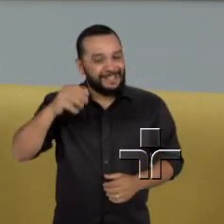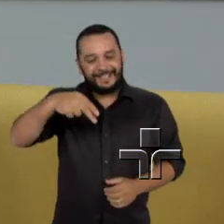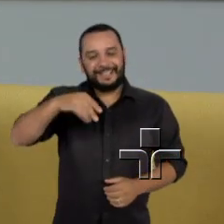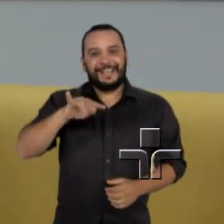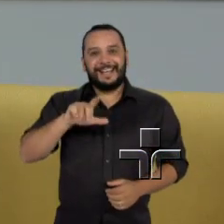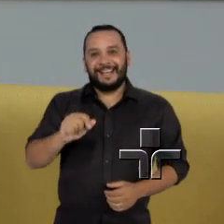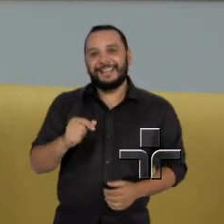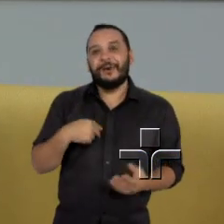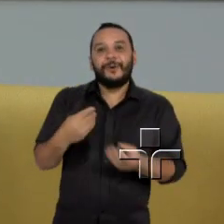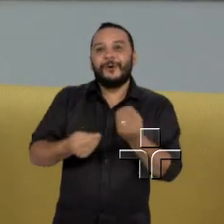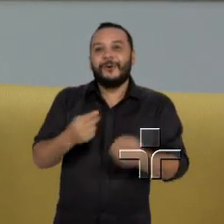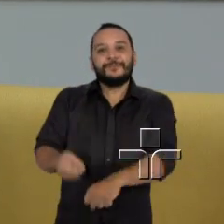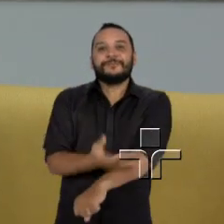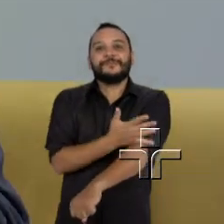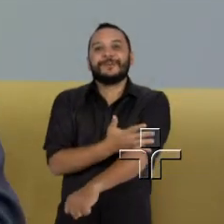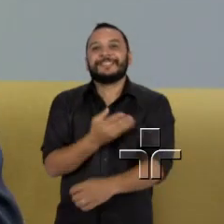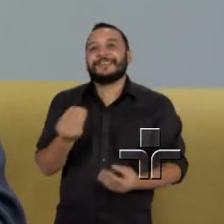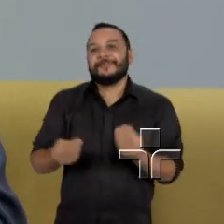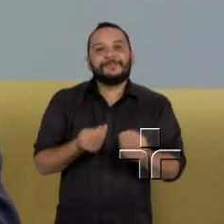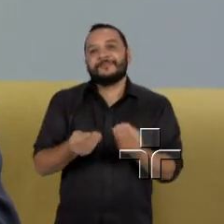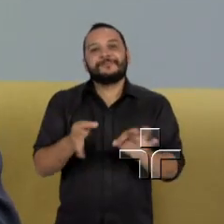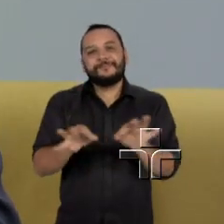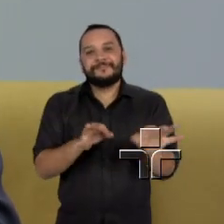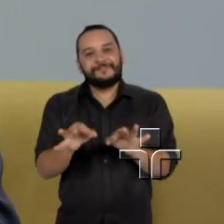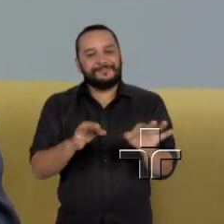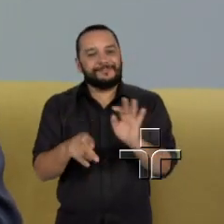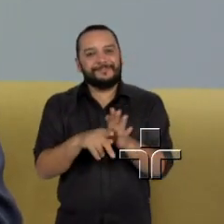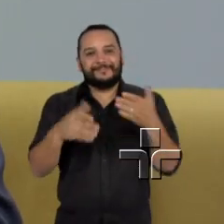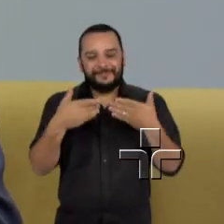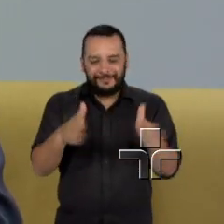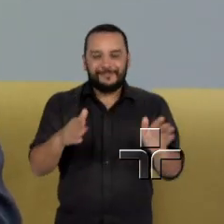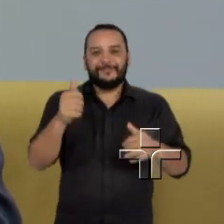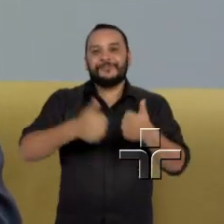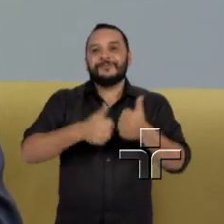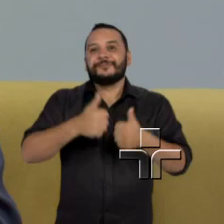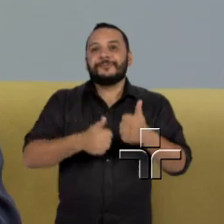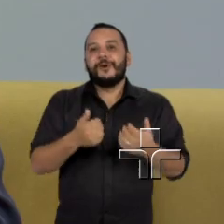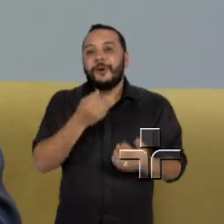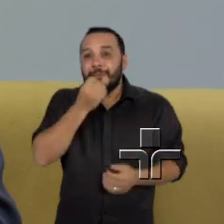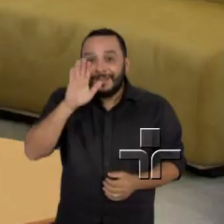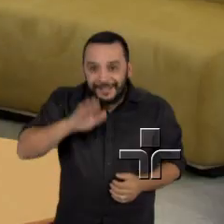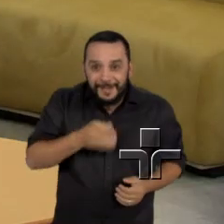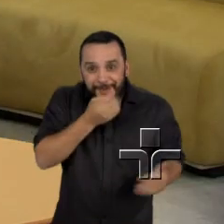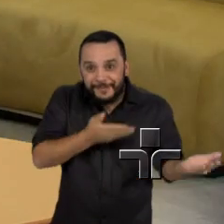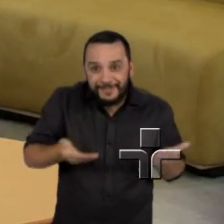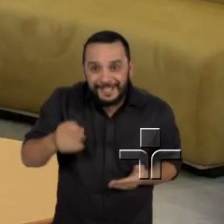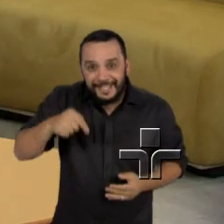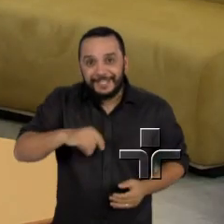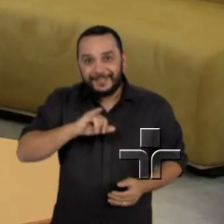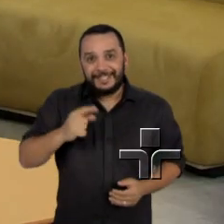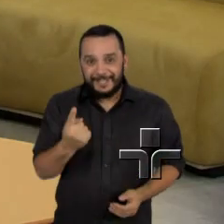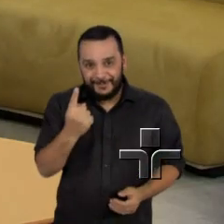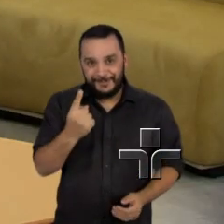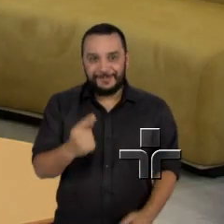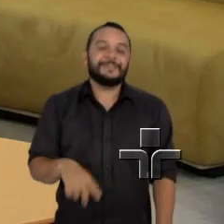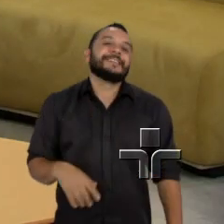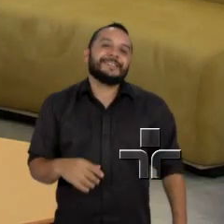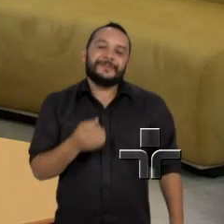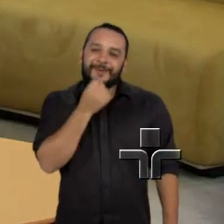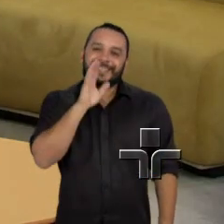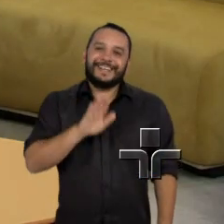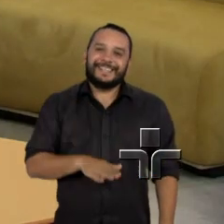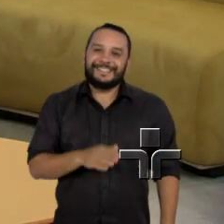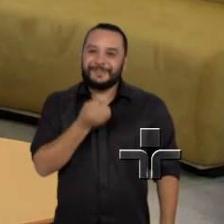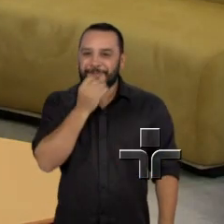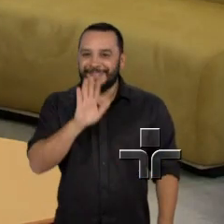para saber como é que está a emoção e os preparativos para essa estreia. Boa tarde, Natália, bem-vinda aqui no JC1. Boa tarde. Como é que Boa